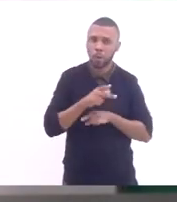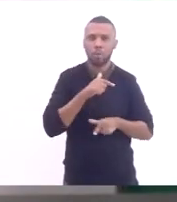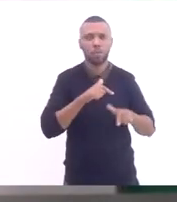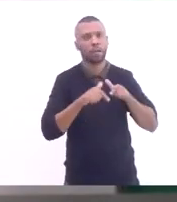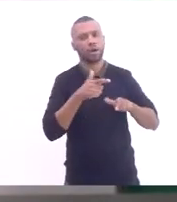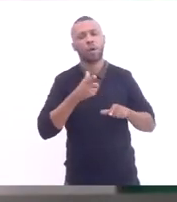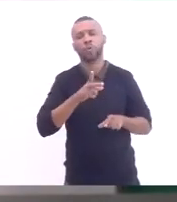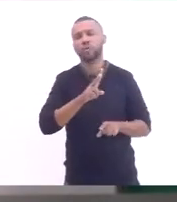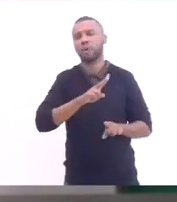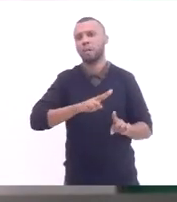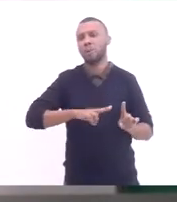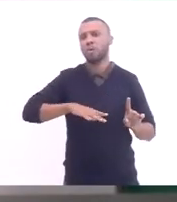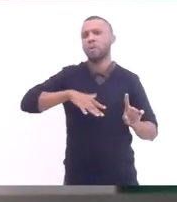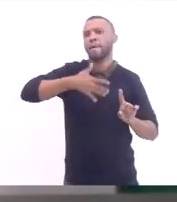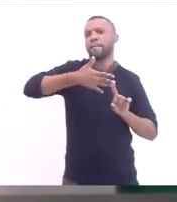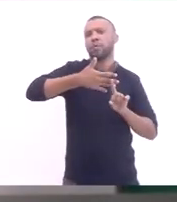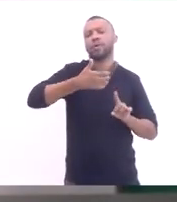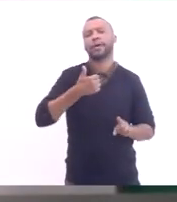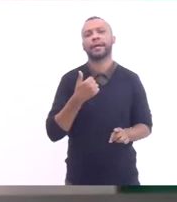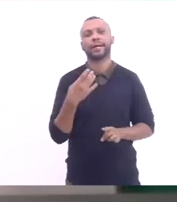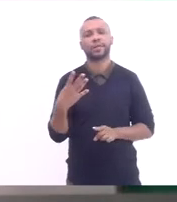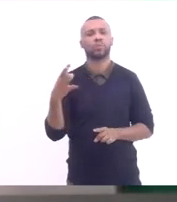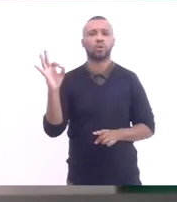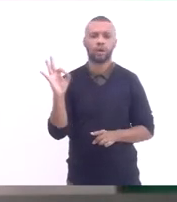né, 14%.